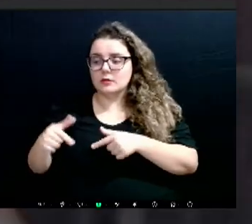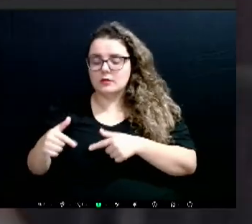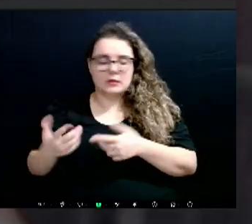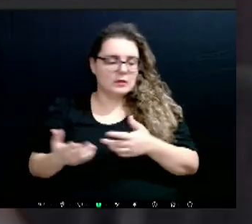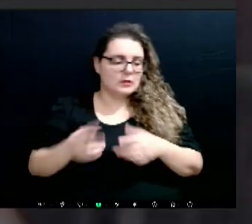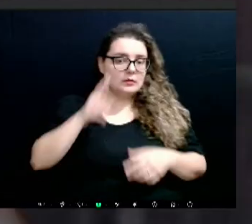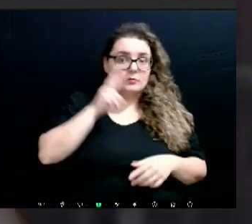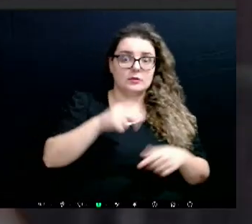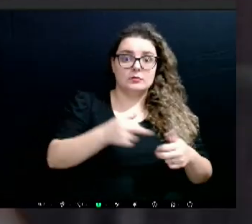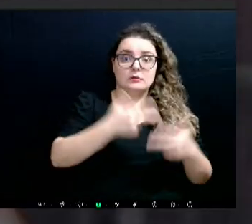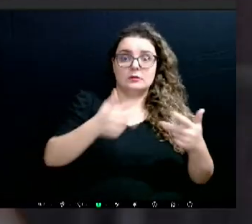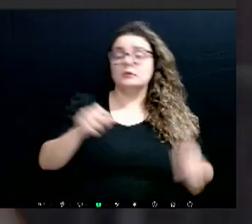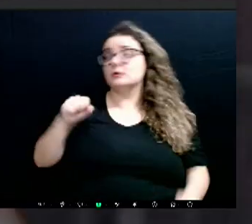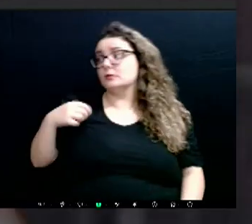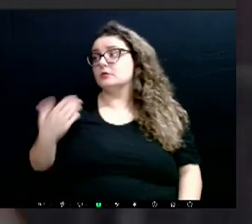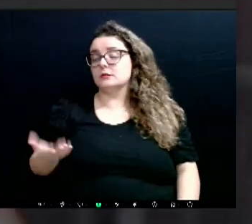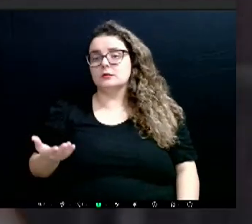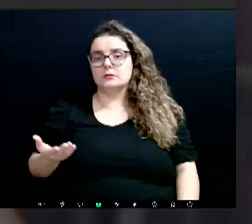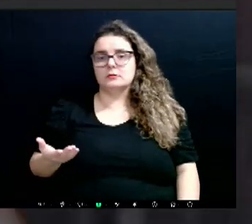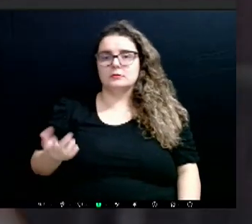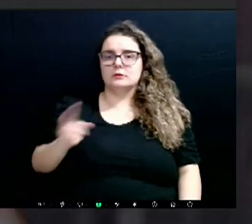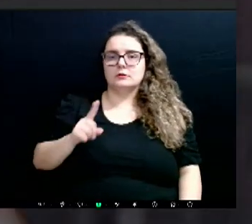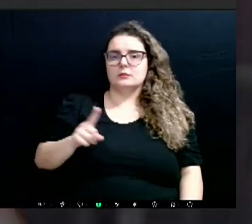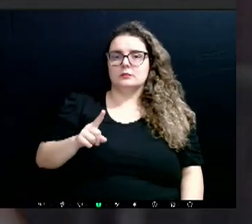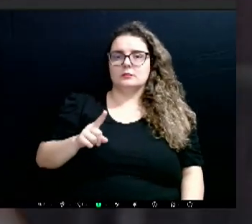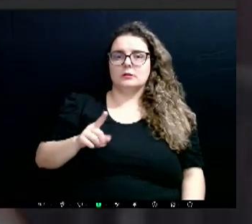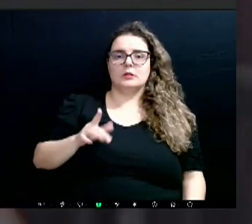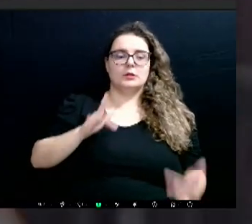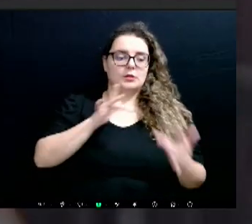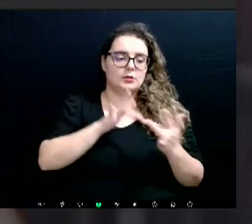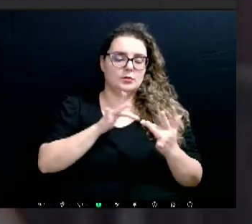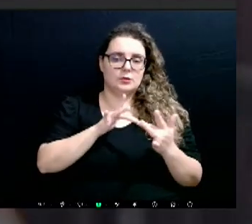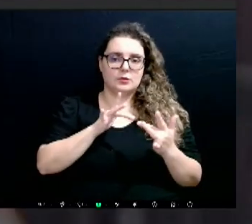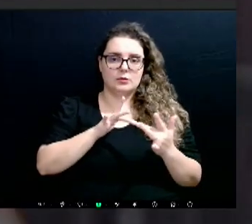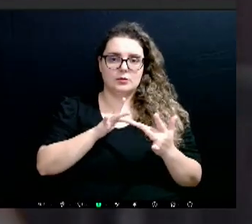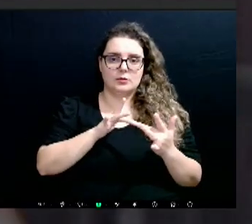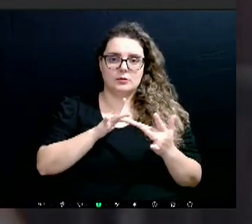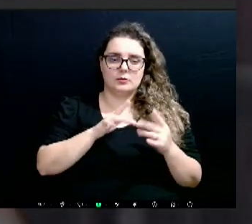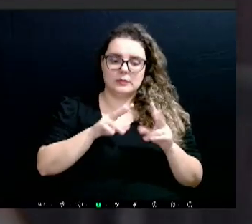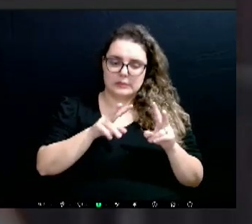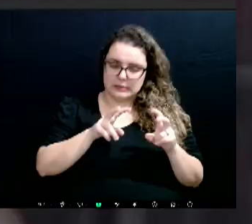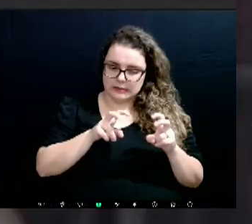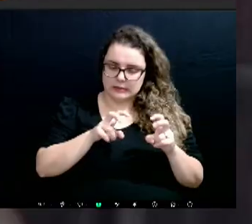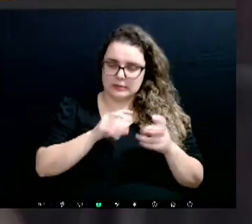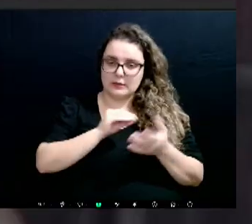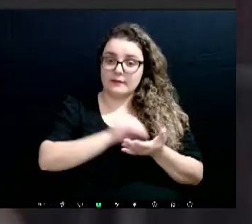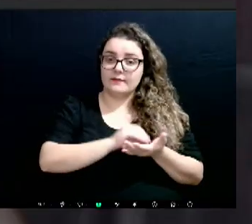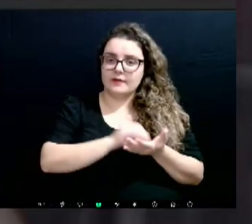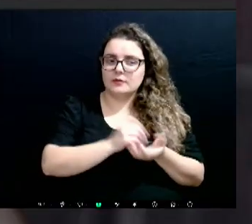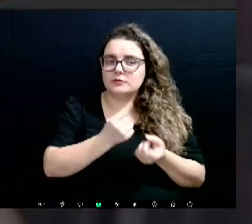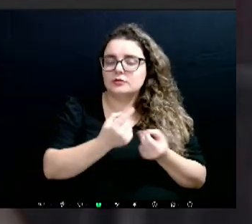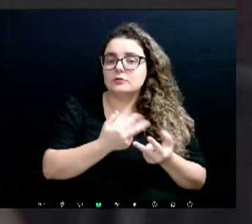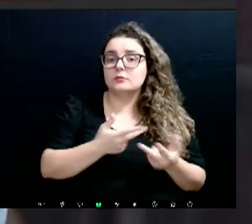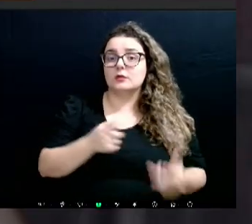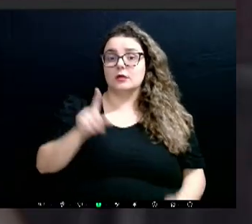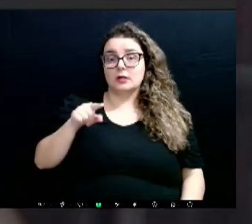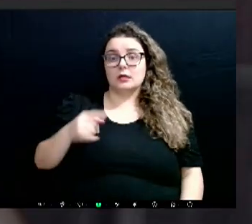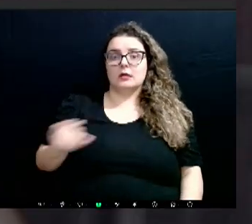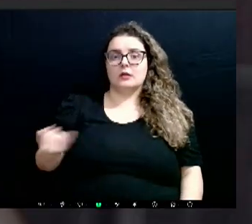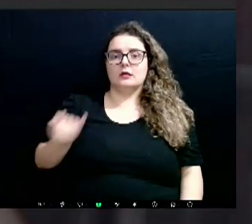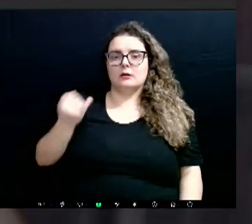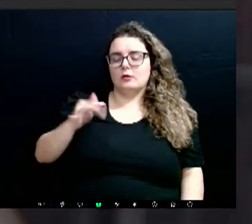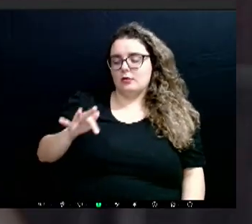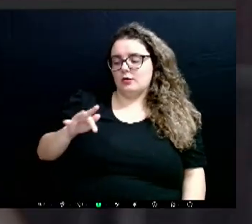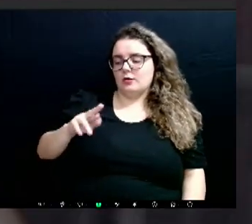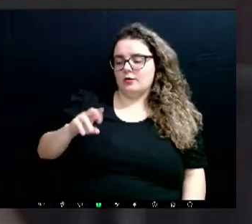mas não. E esse contato com essa ausência, né, é muito interessante que Freud é um psicanalista, pai da